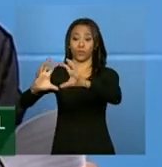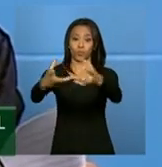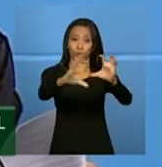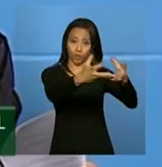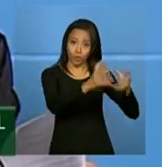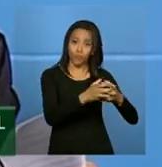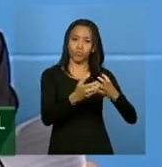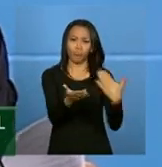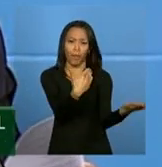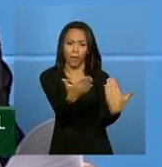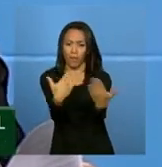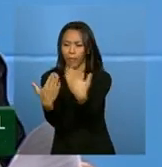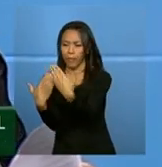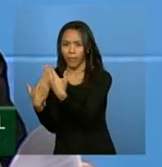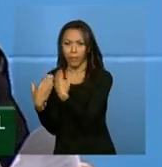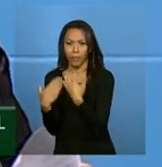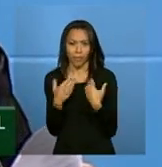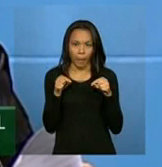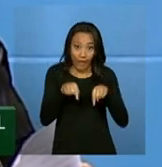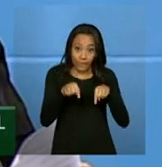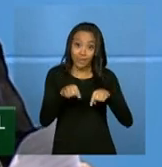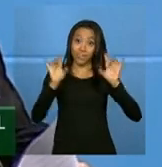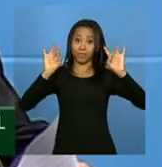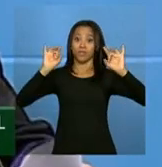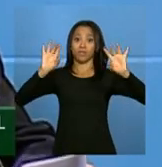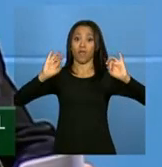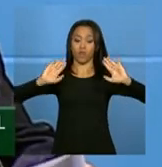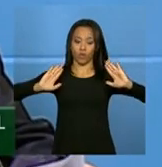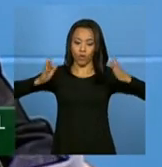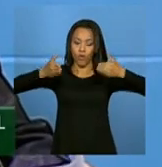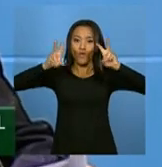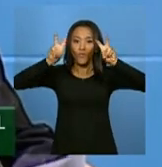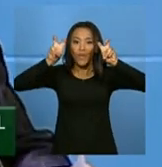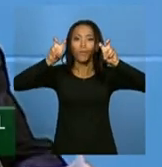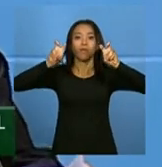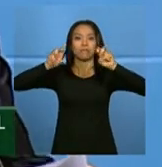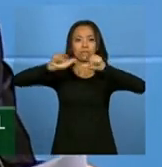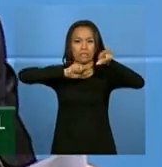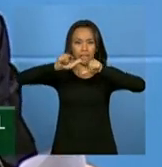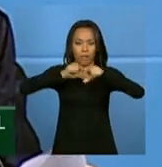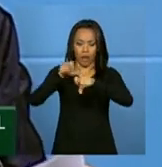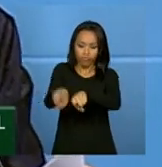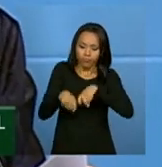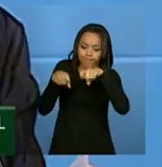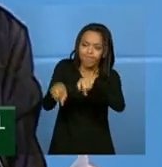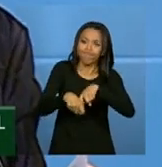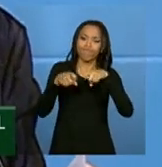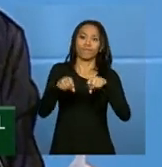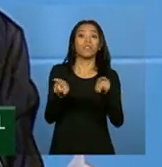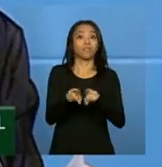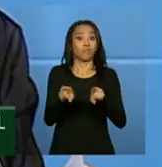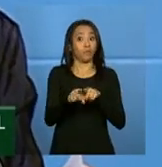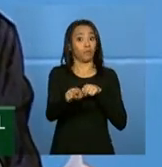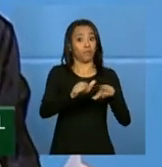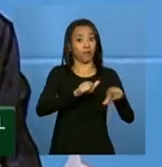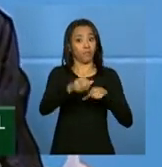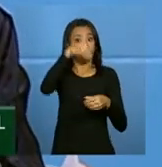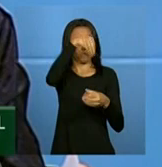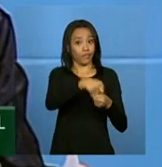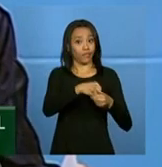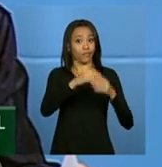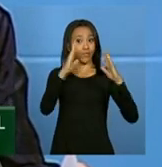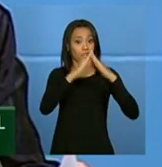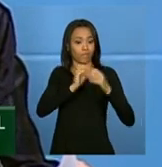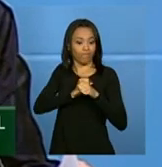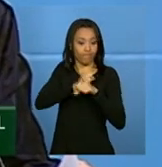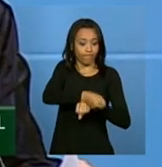teremos nos próximos dias, em especial as que tratarão do trabalho agrícola e de que tratarão do trabalho doméstico, nos ajude a